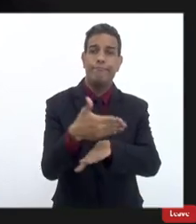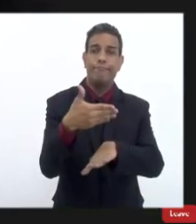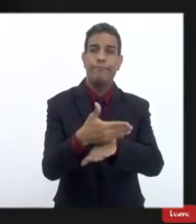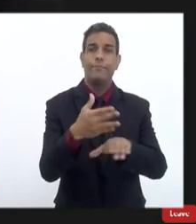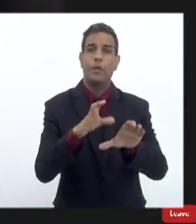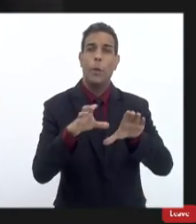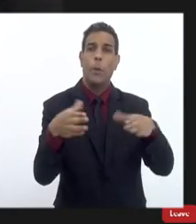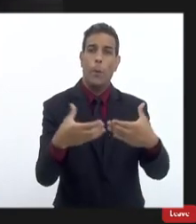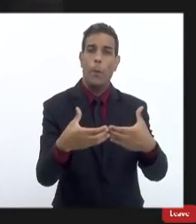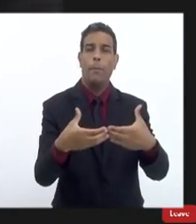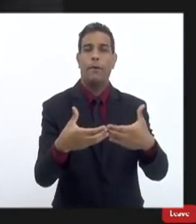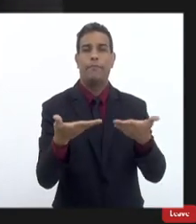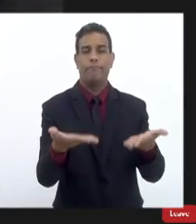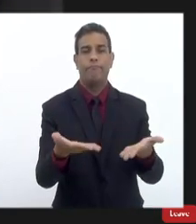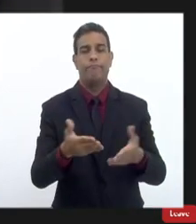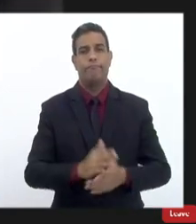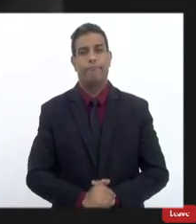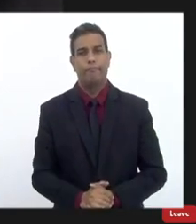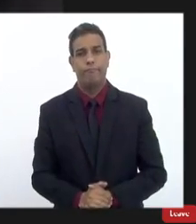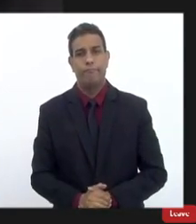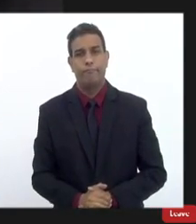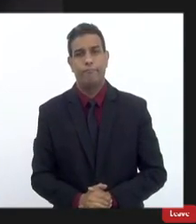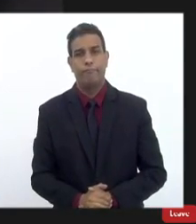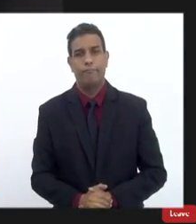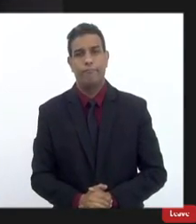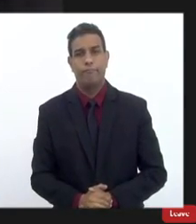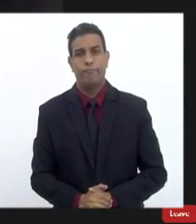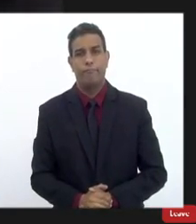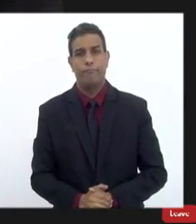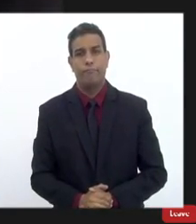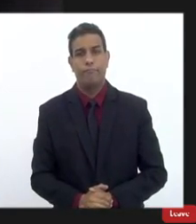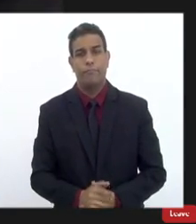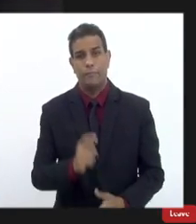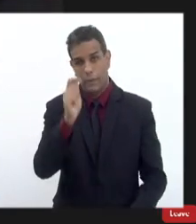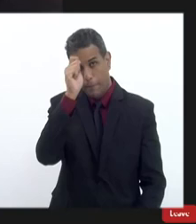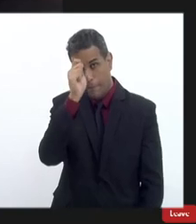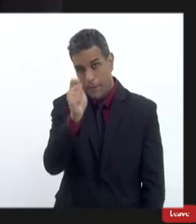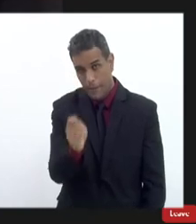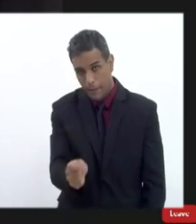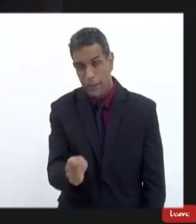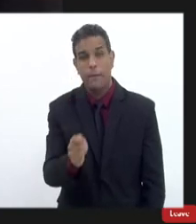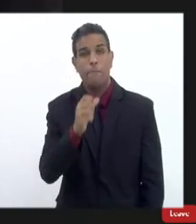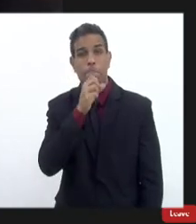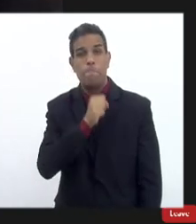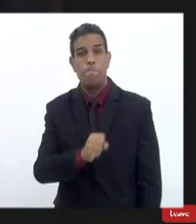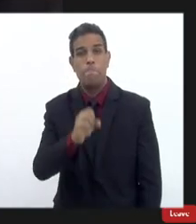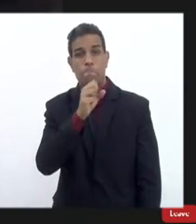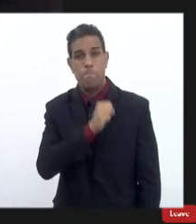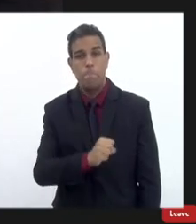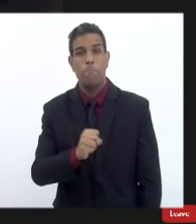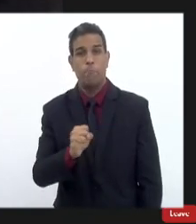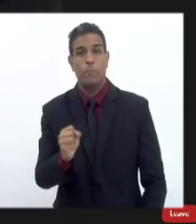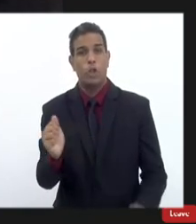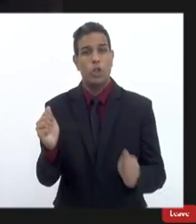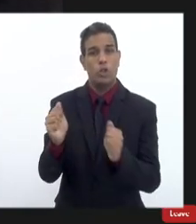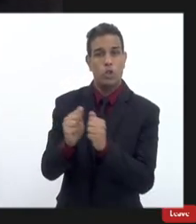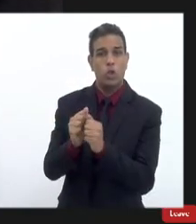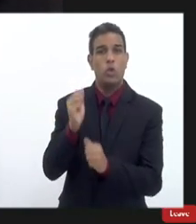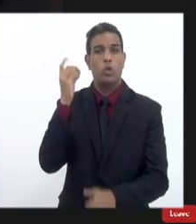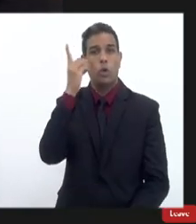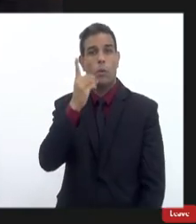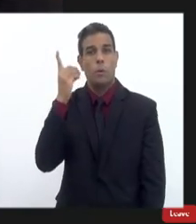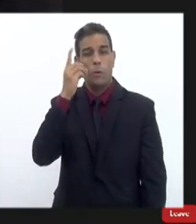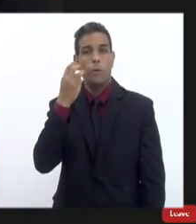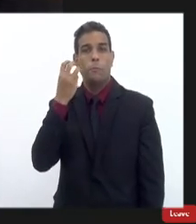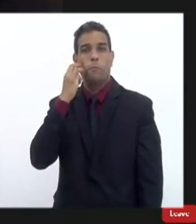nesse processo. De toda forma, falo em relação à questão do homenagem a Paulo Freire, reforço as palavras do professor Valdec, que diz que, em tempos